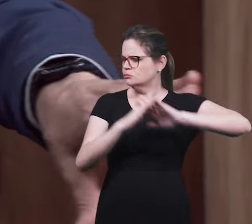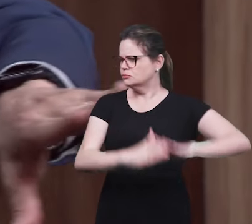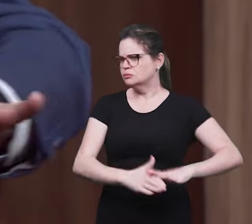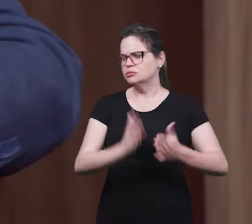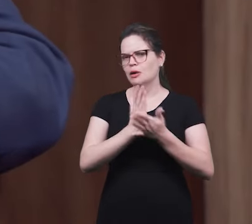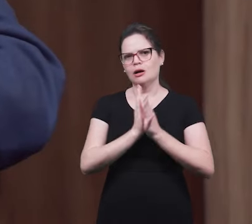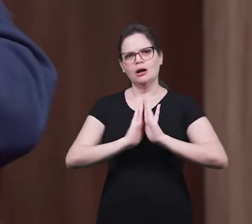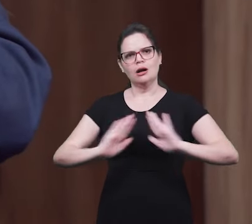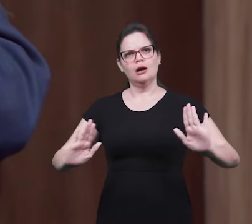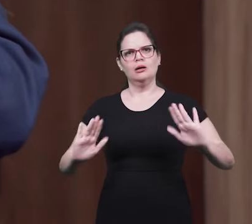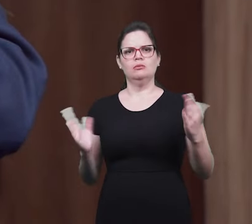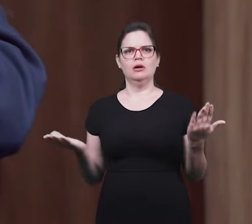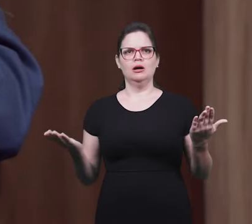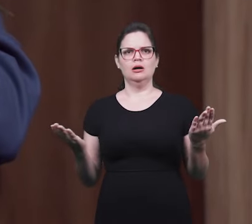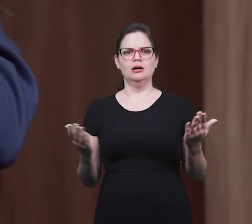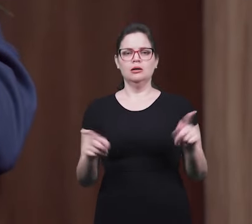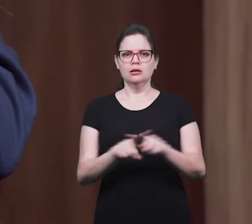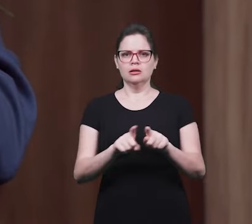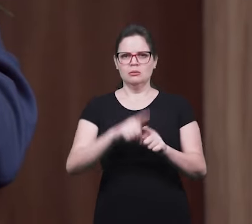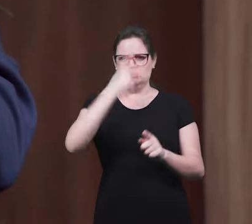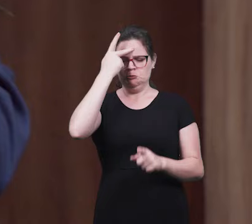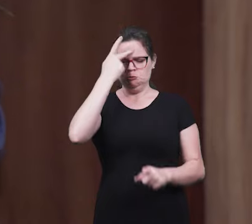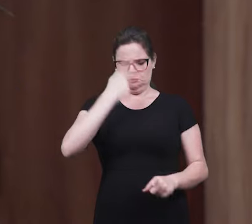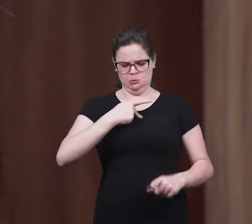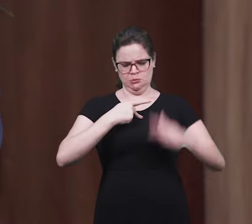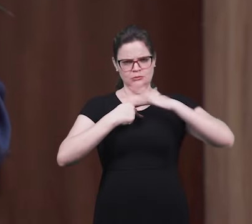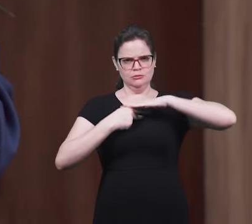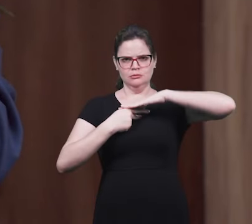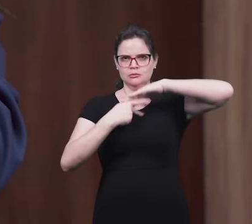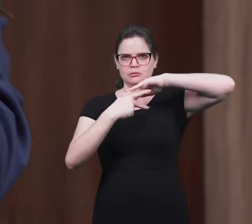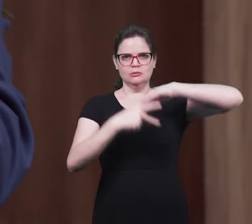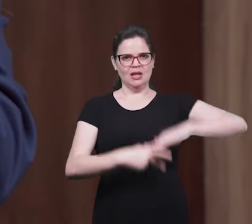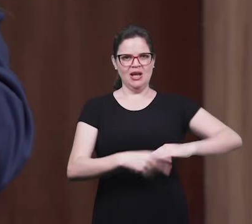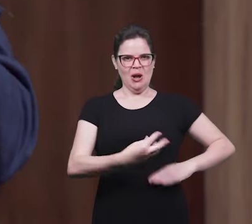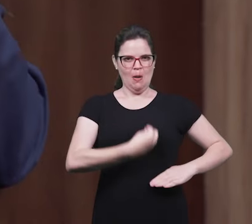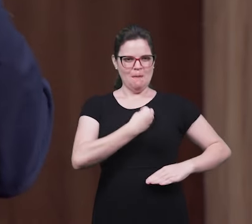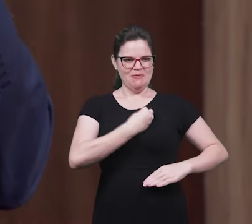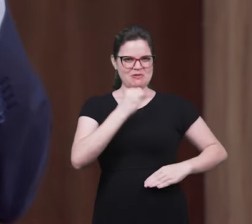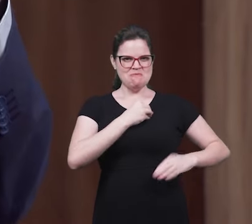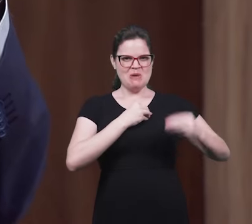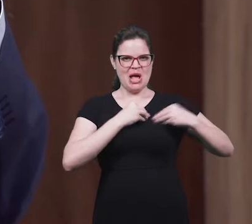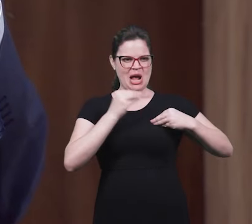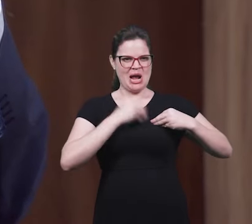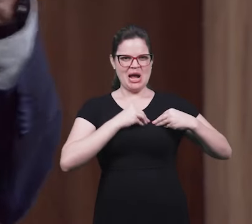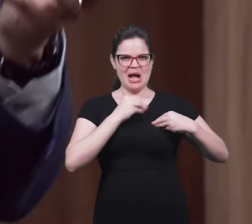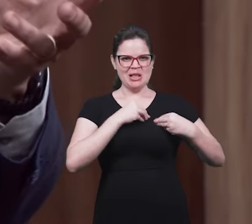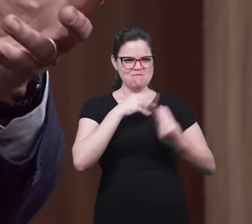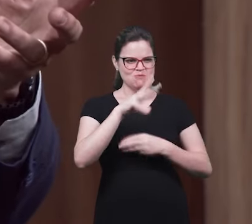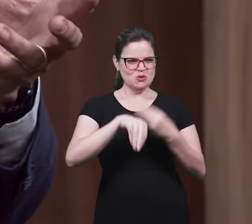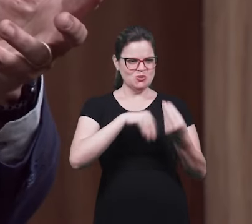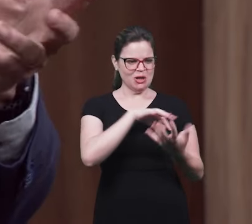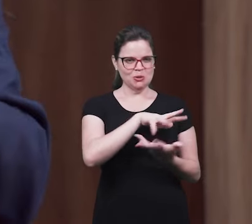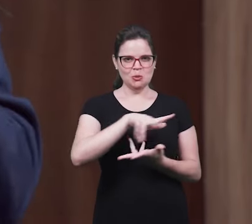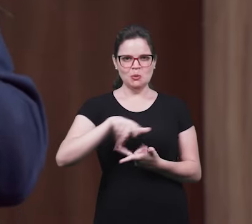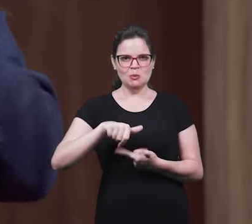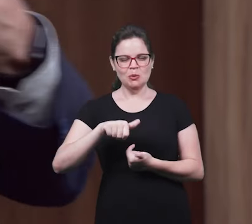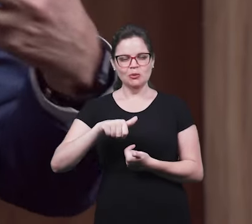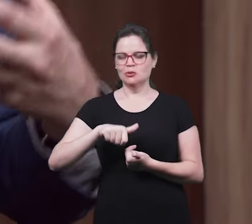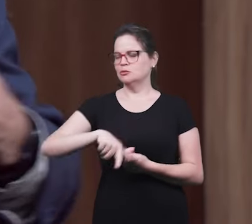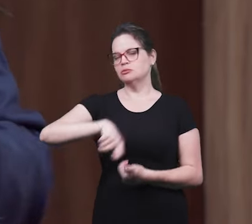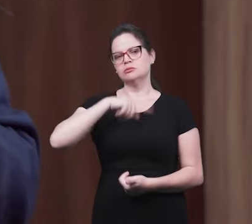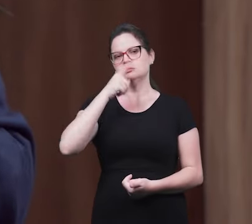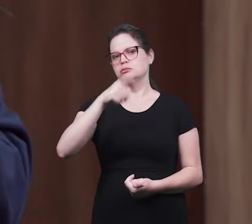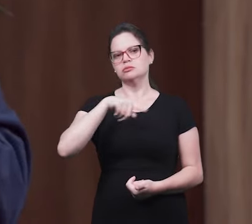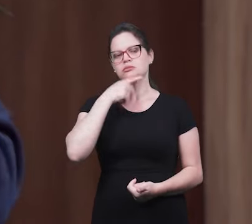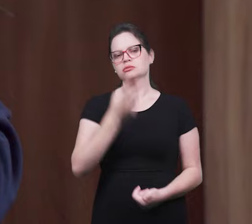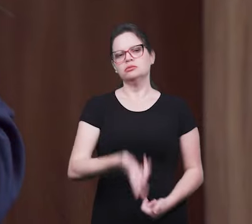passado. A ausência da retidão, ou seja, uma vida torta perante o Senhor e até perante